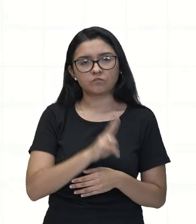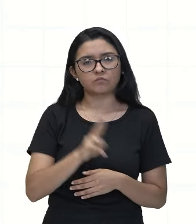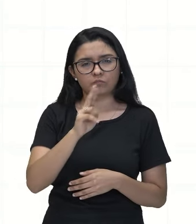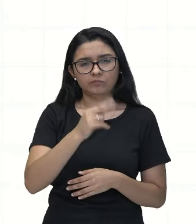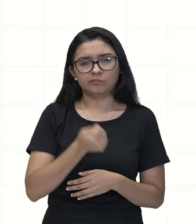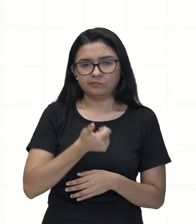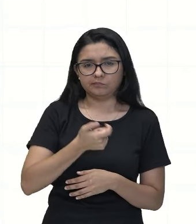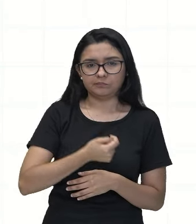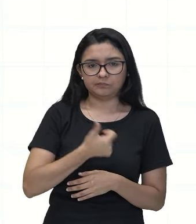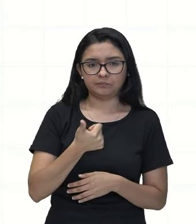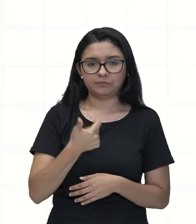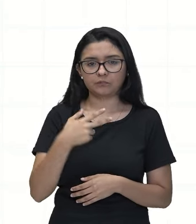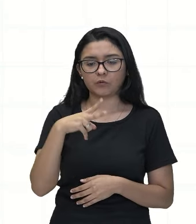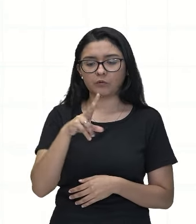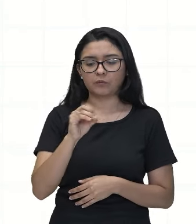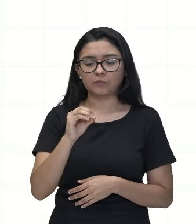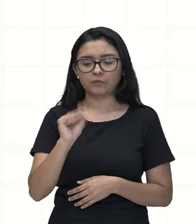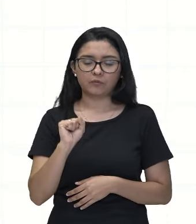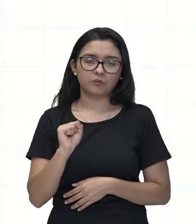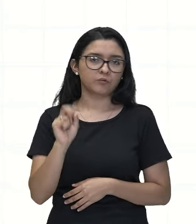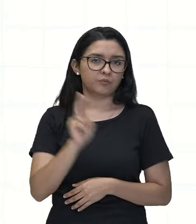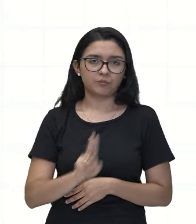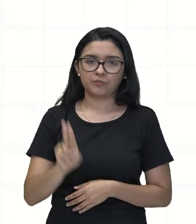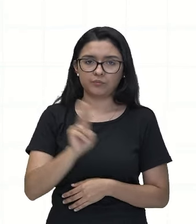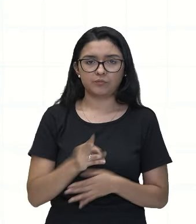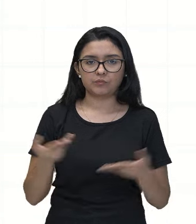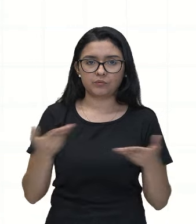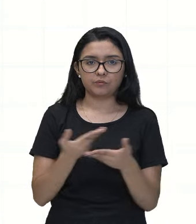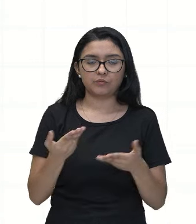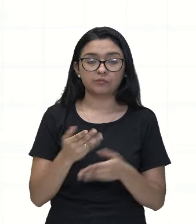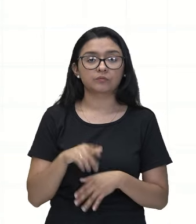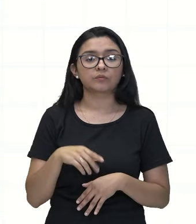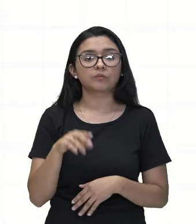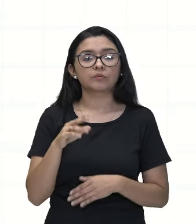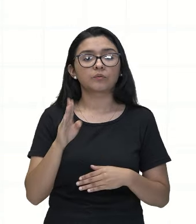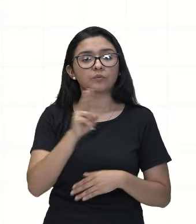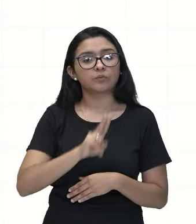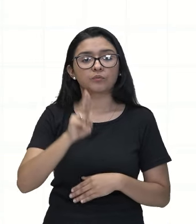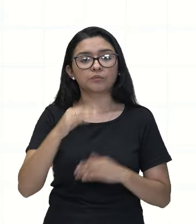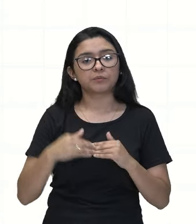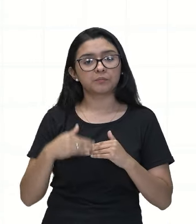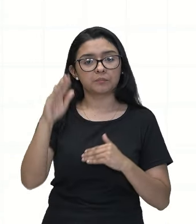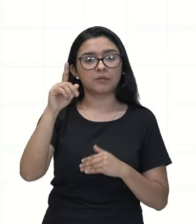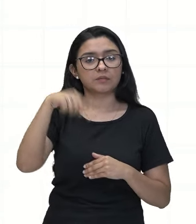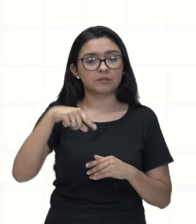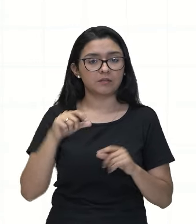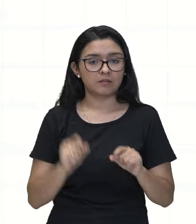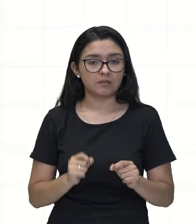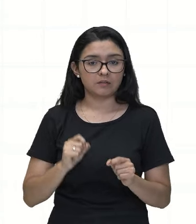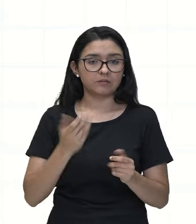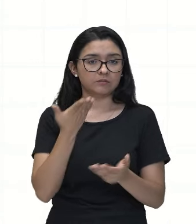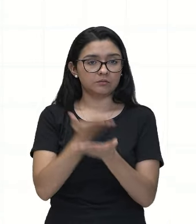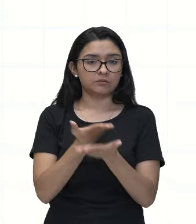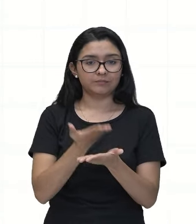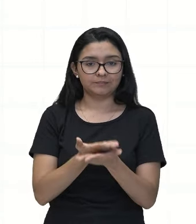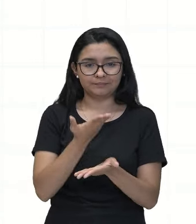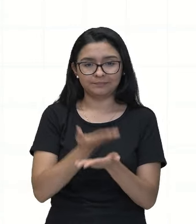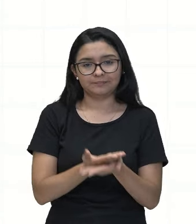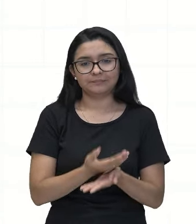meio aqui em desuso né O que a gente utiliza muito é o estudam né que aí no caso seriam elas